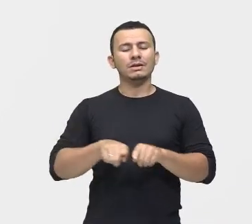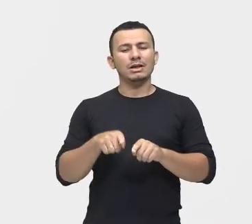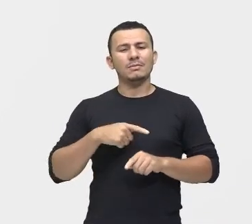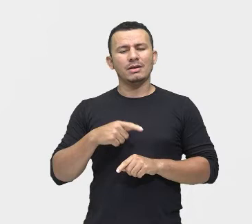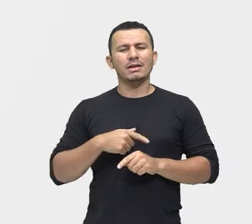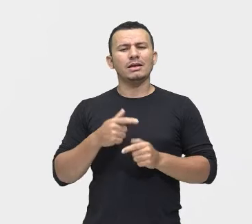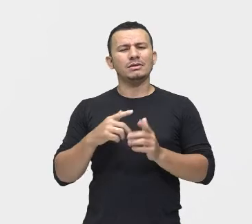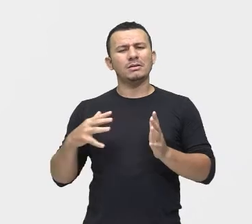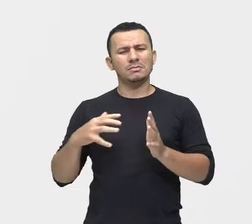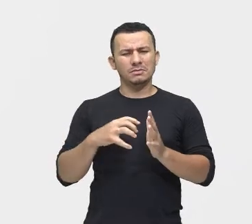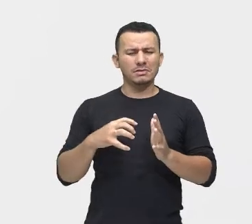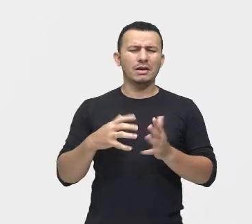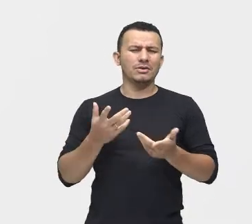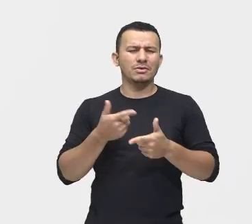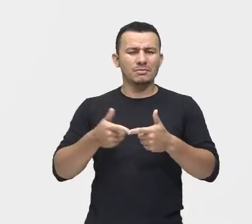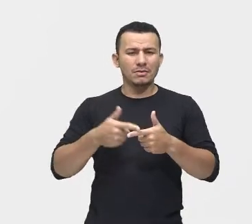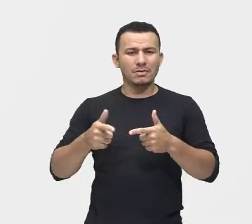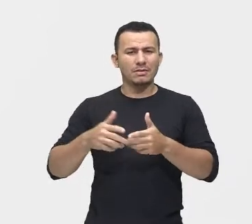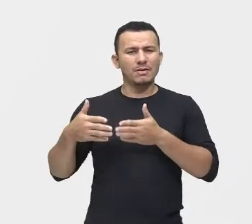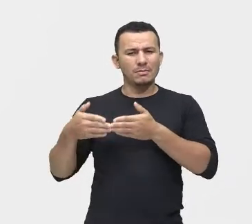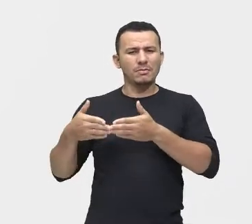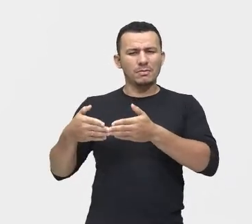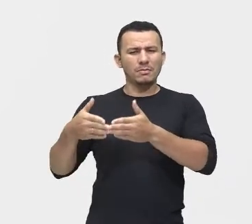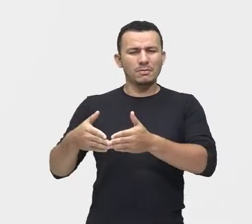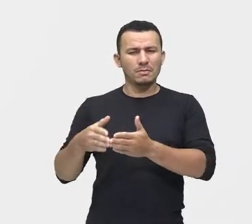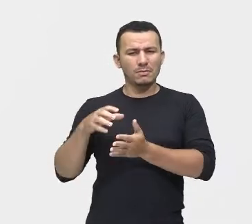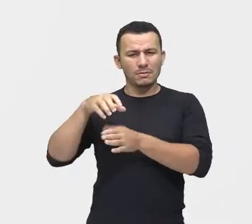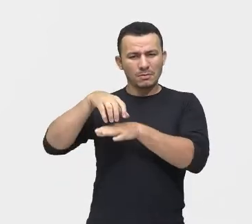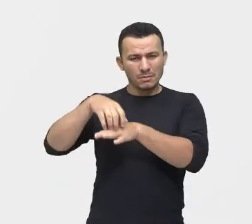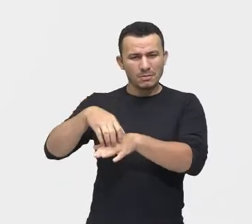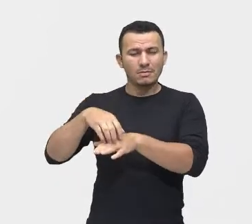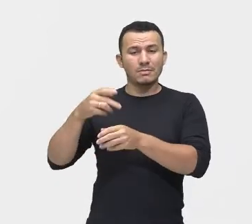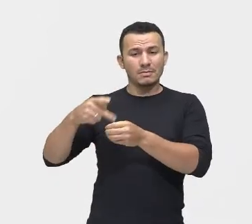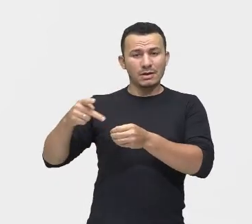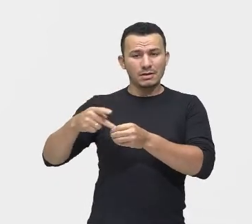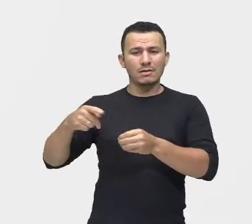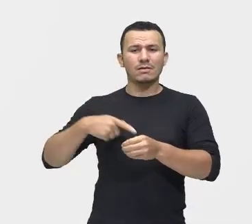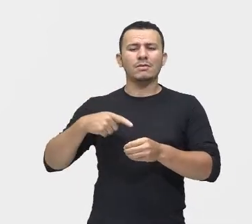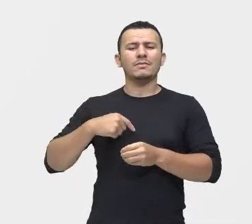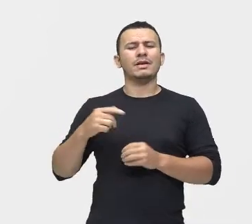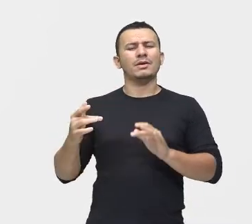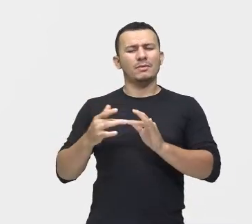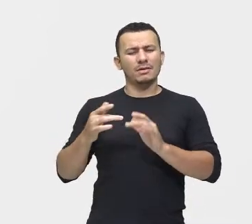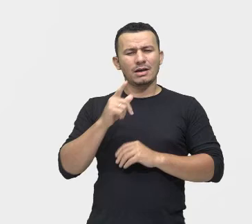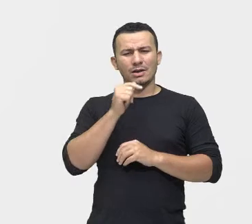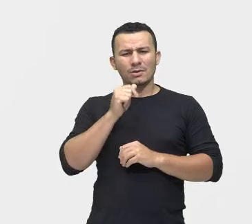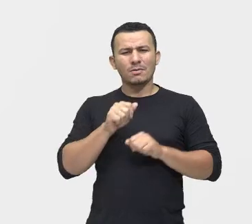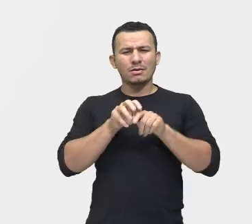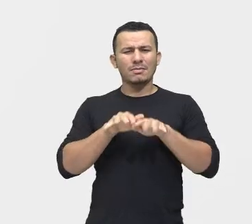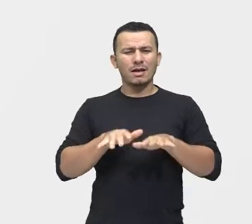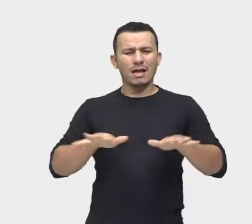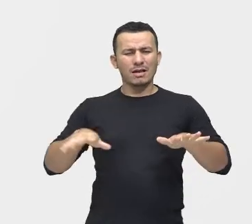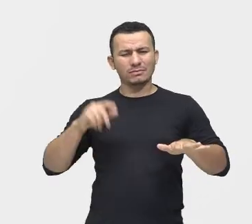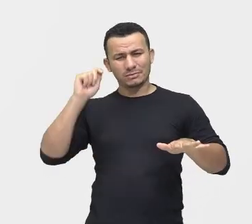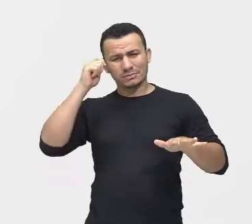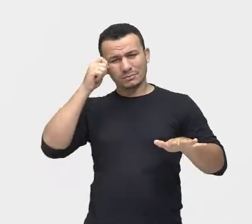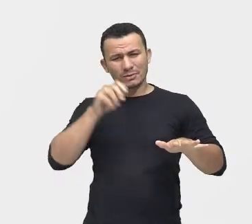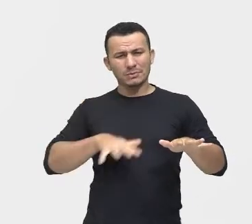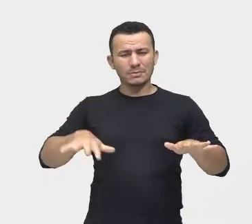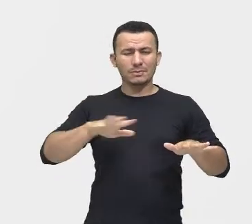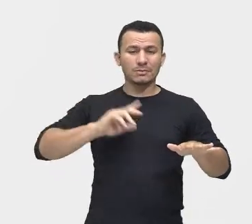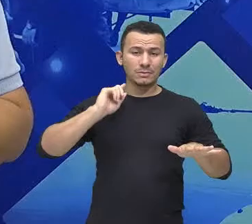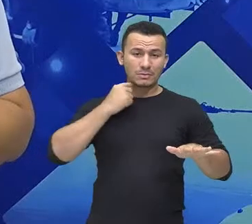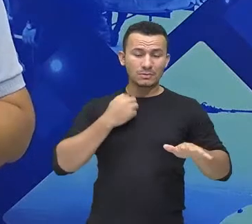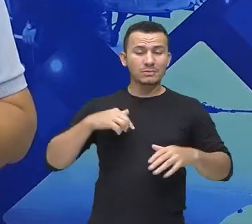no transporte de petróleo que poluem a extensão de ambientes aquáticos. Imaginem